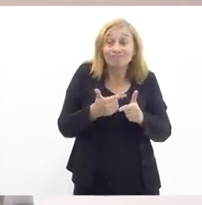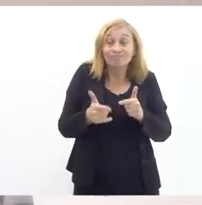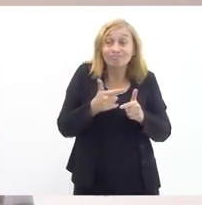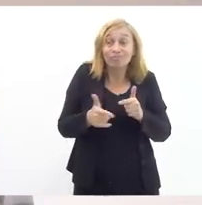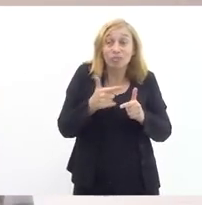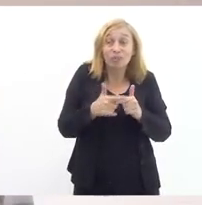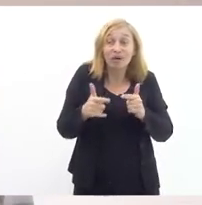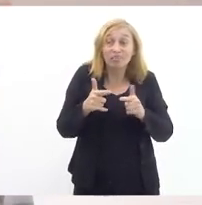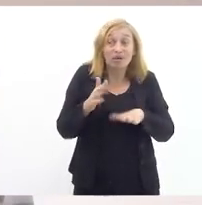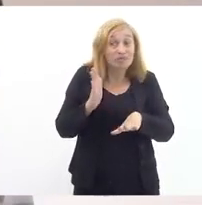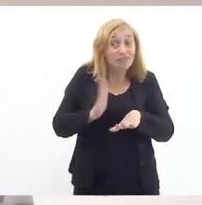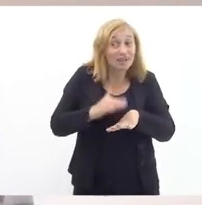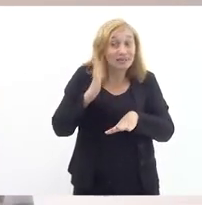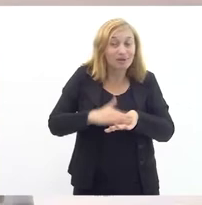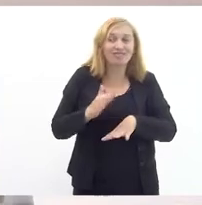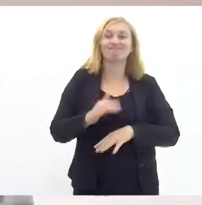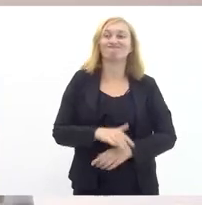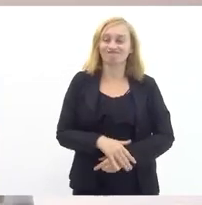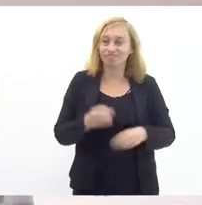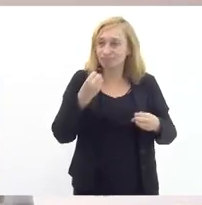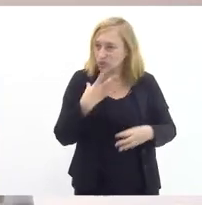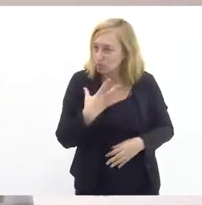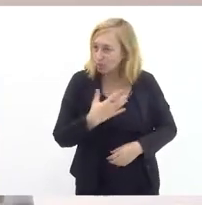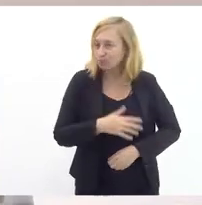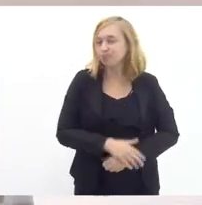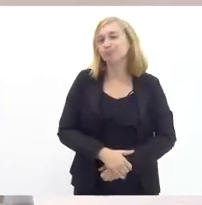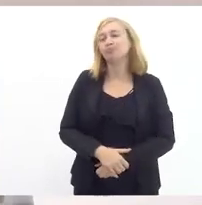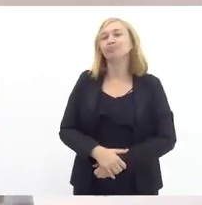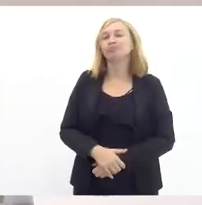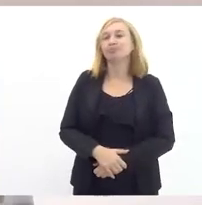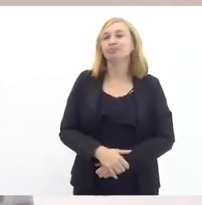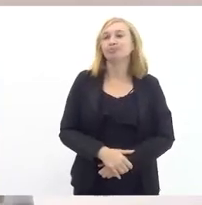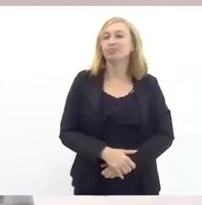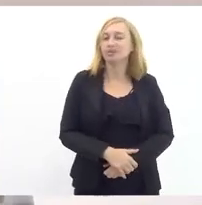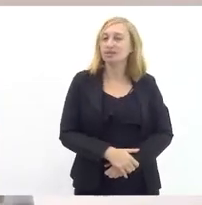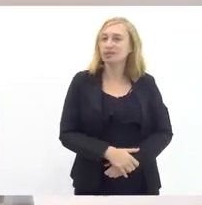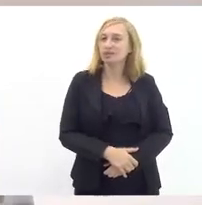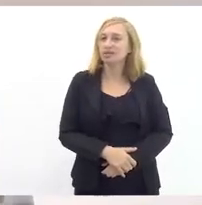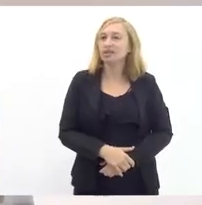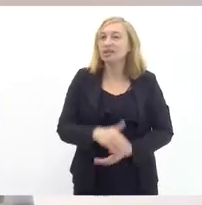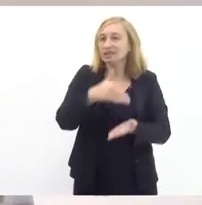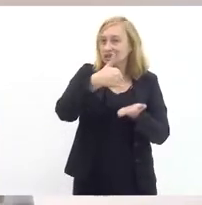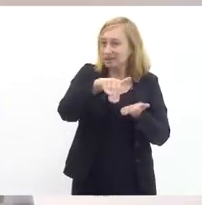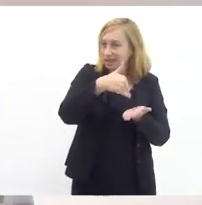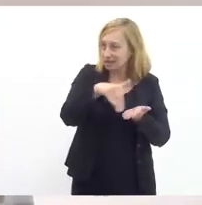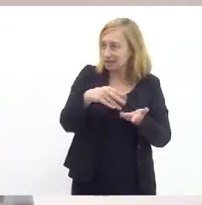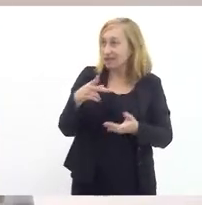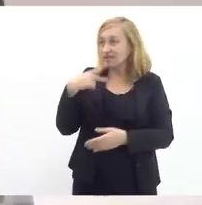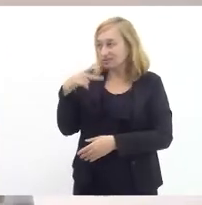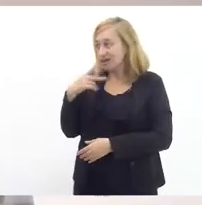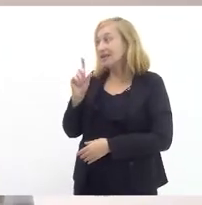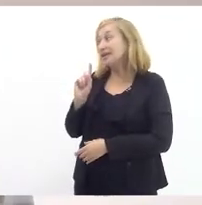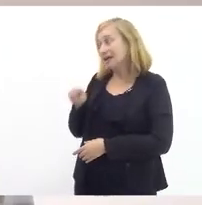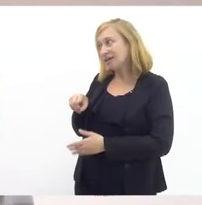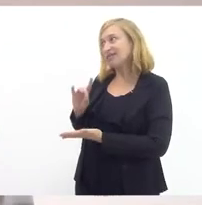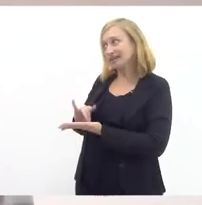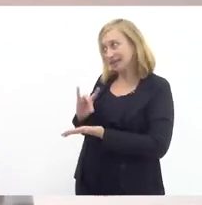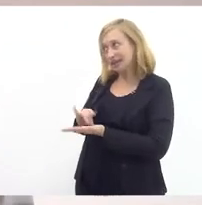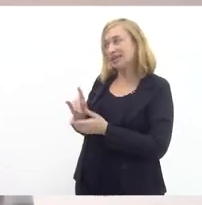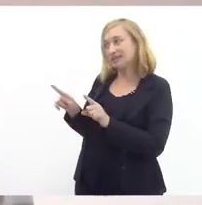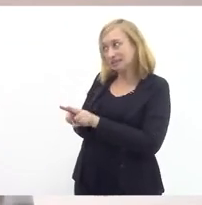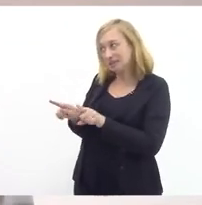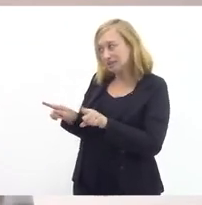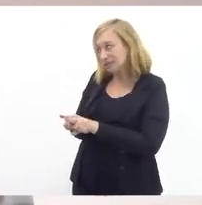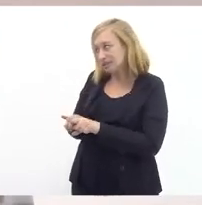sinistro. Bom, ainda alega o secretário, que também é verdade, que